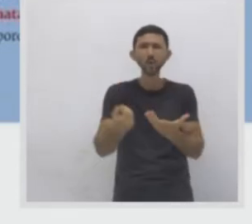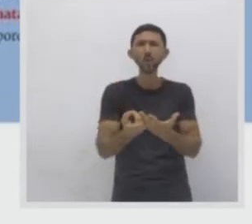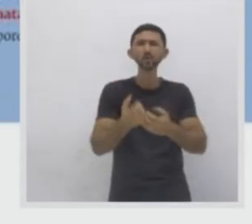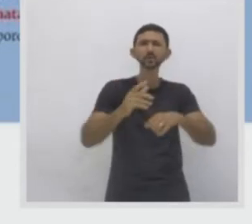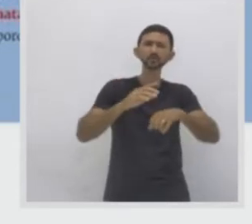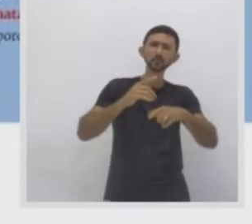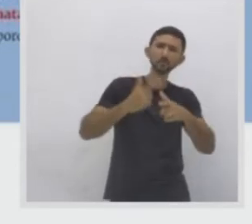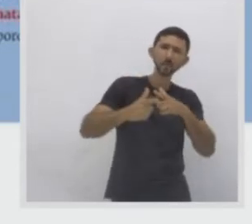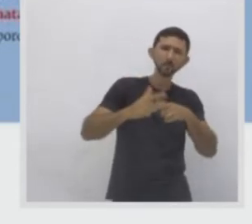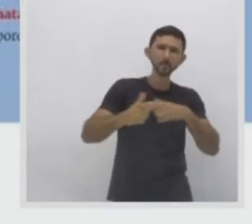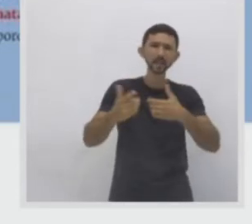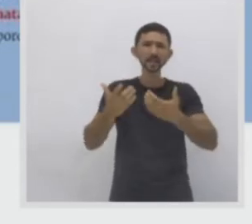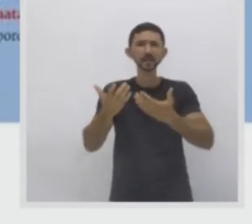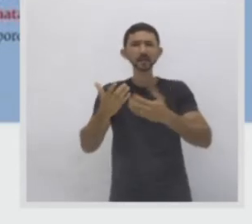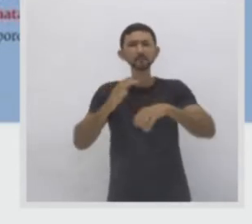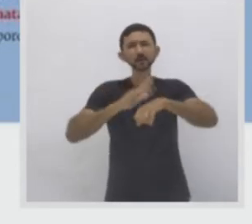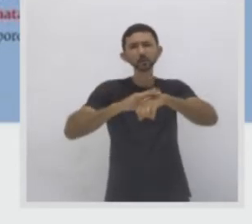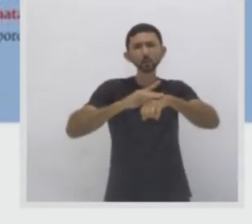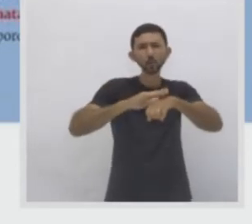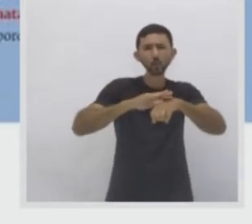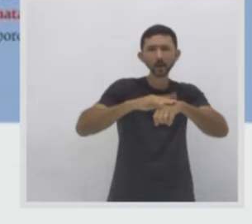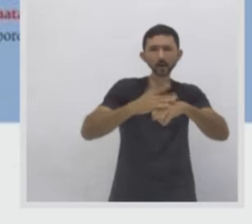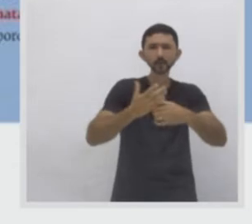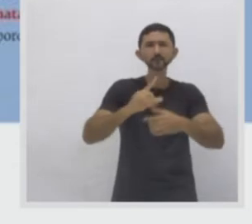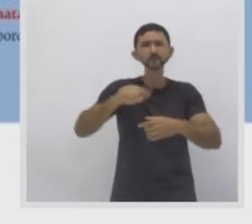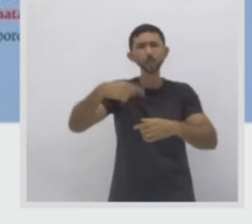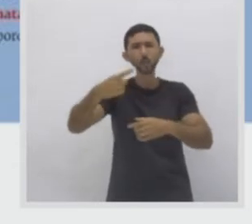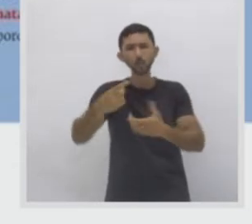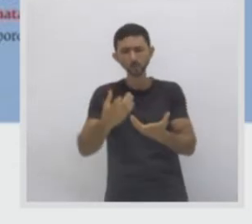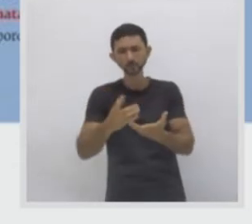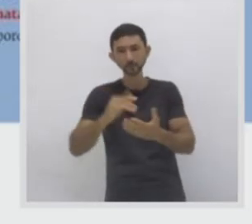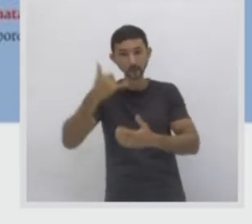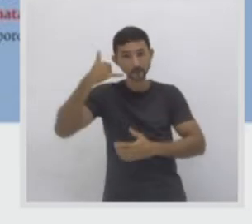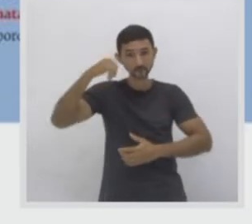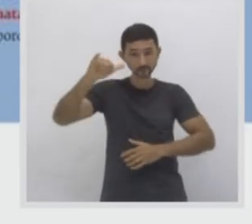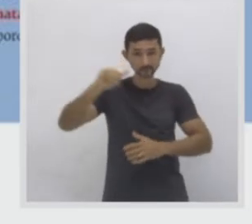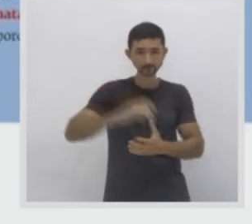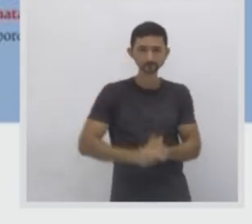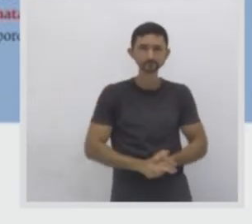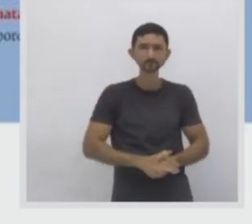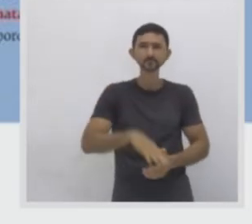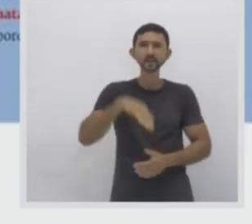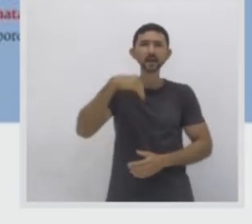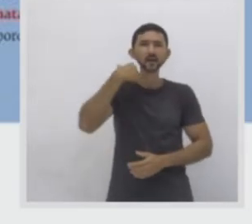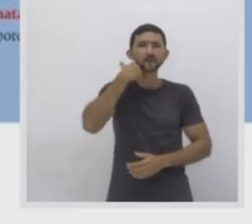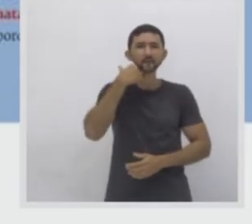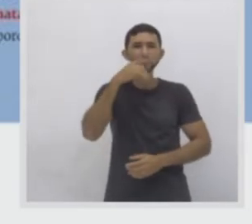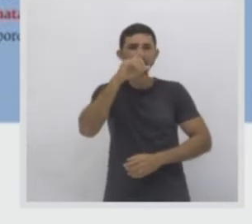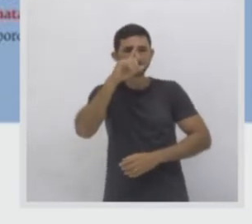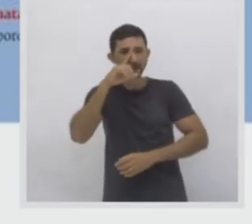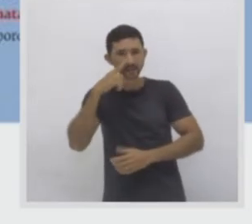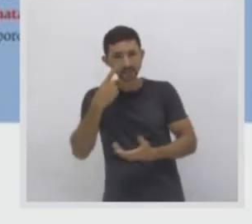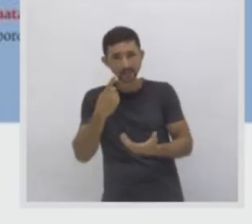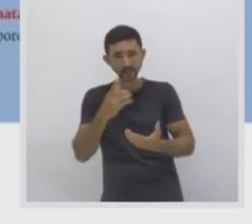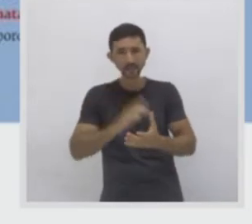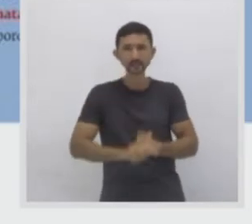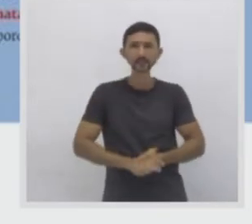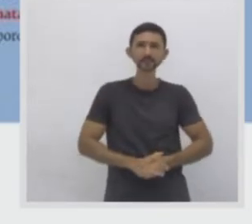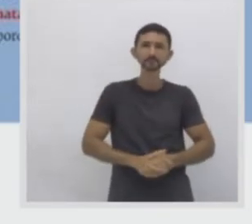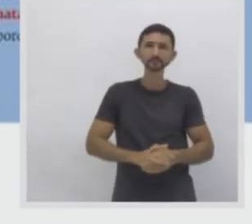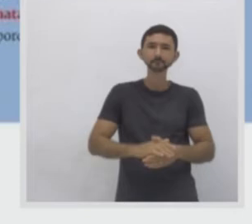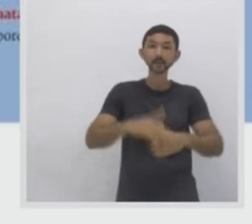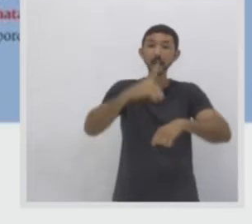né? Outras doenças que nós temos que combater. A febre amarela é uma, a dengue